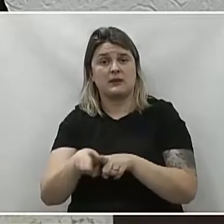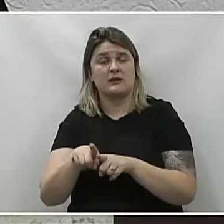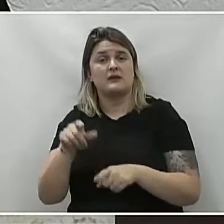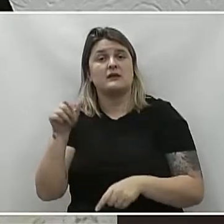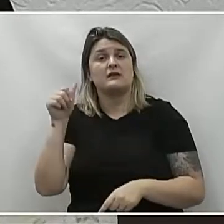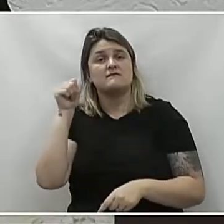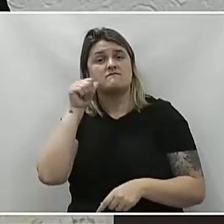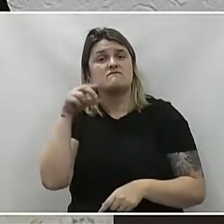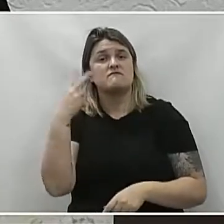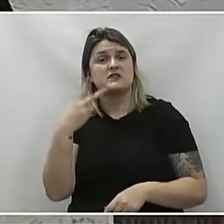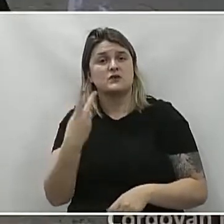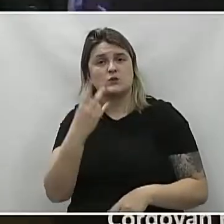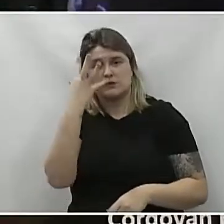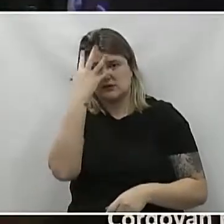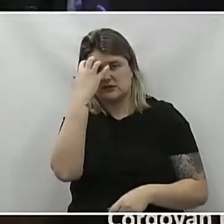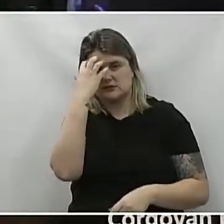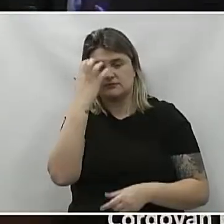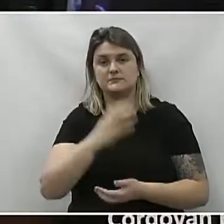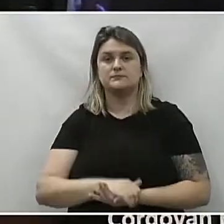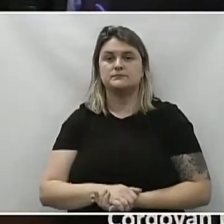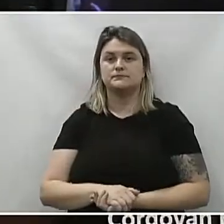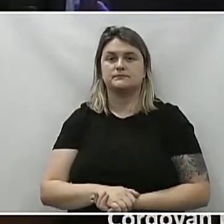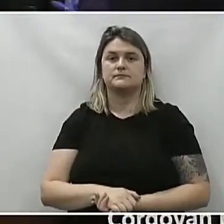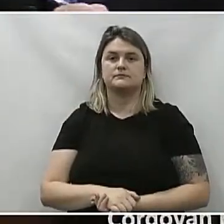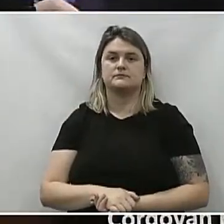vereadora Thaís Biberbach.